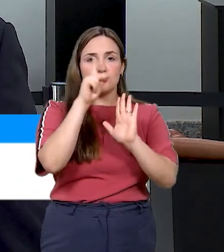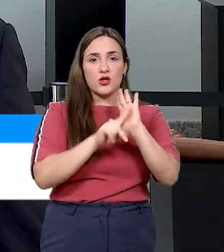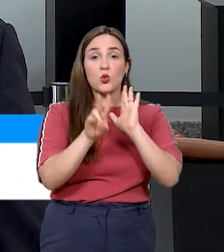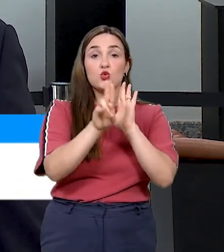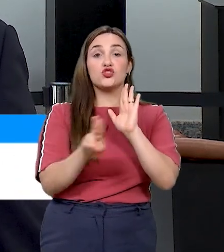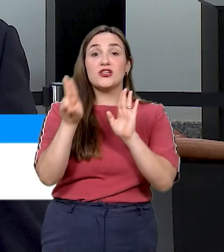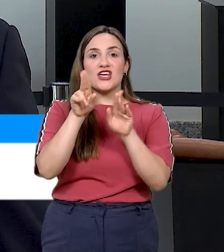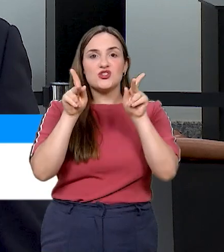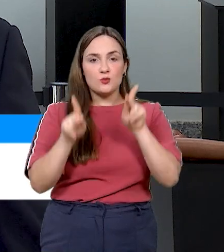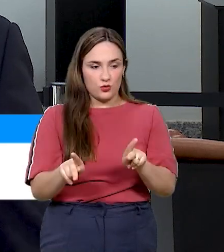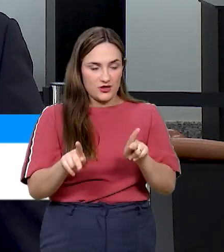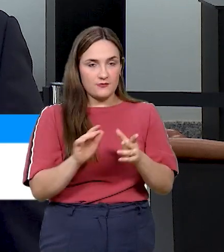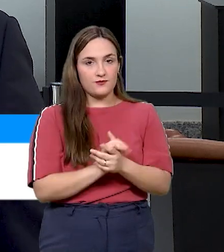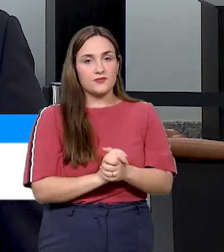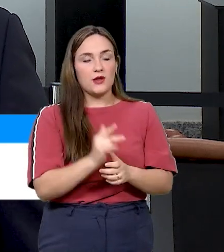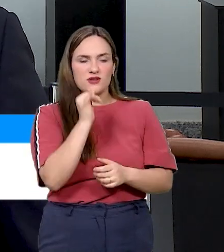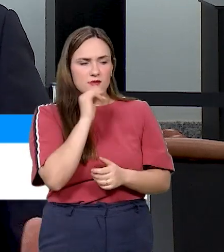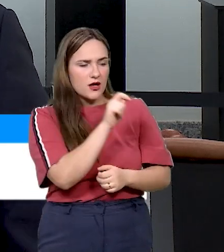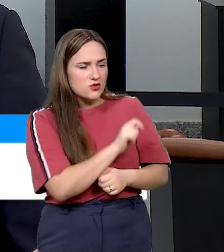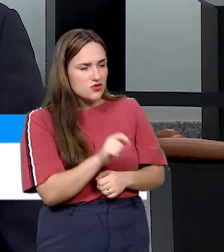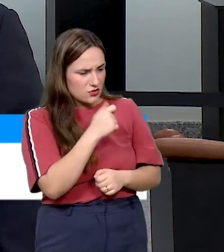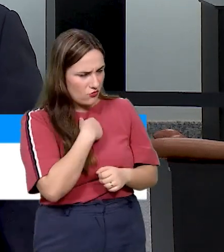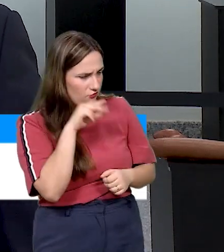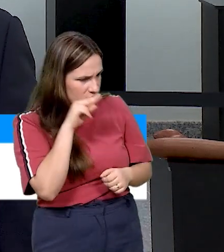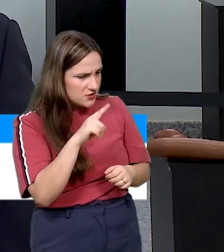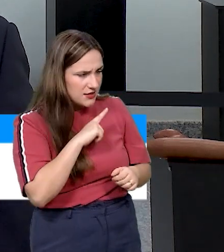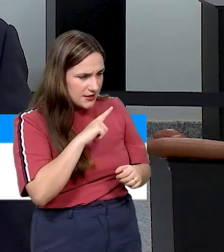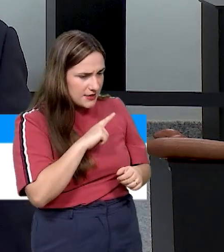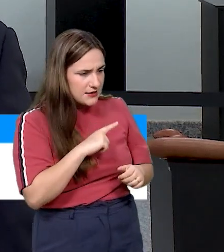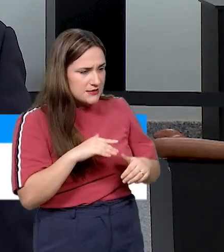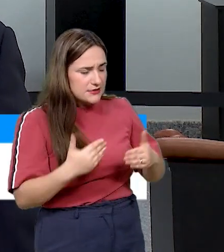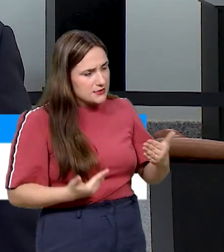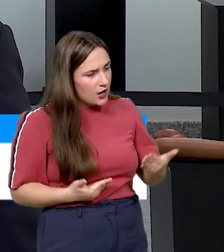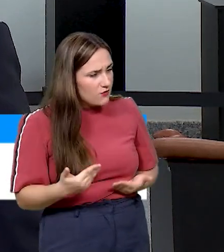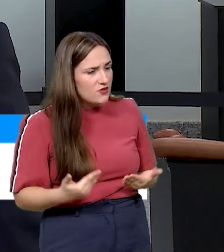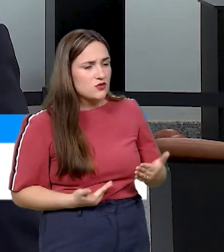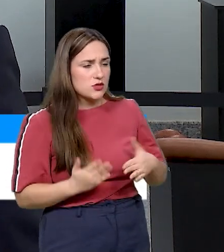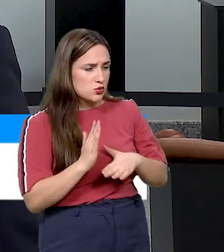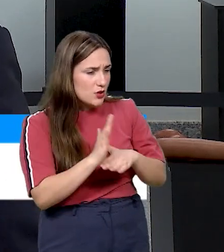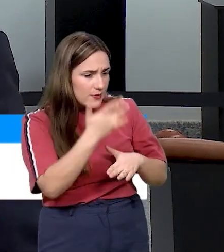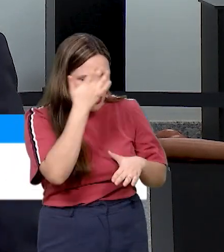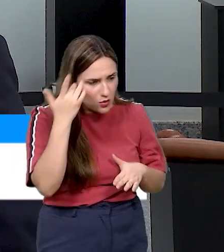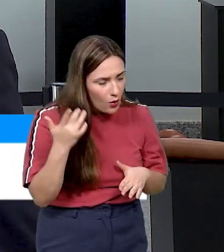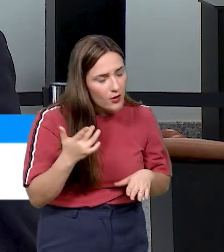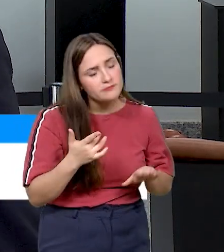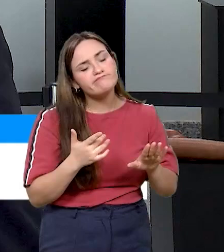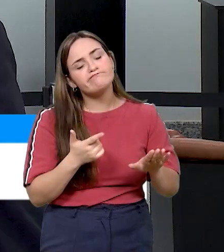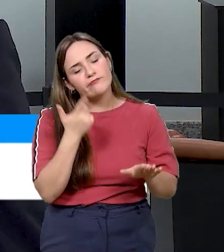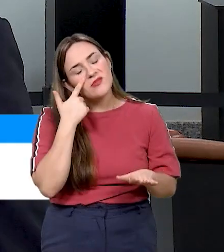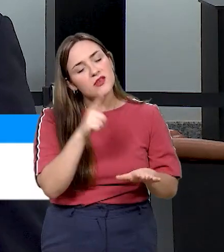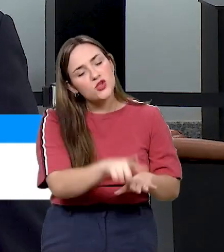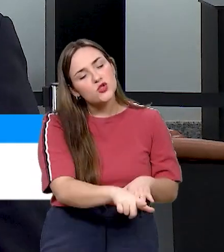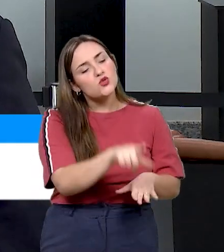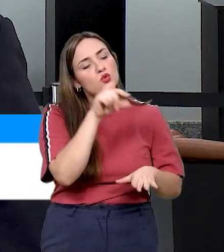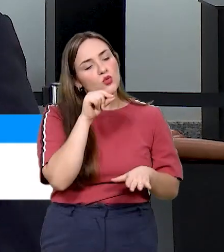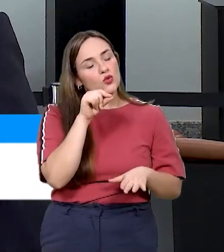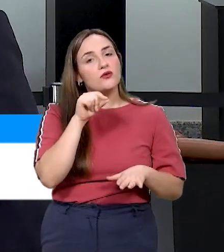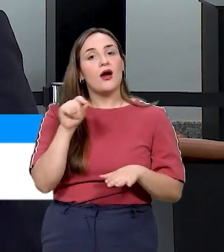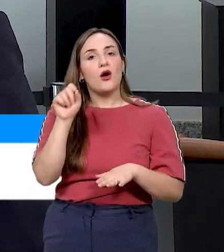estadual através do projeto de lei, e todas estas que eu procuro fazer a ação legislativa, eu procuro também,